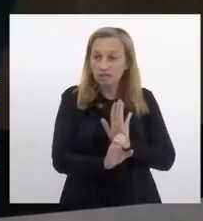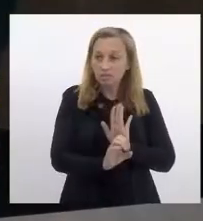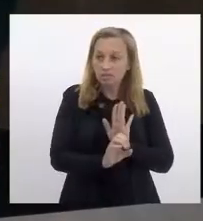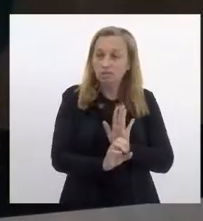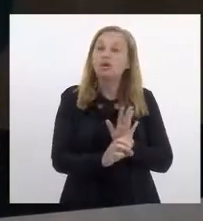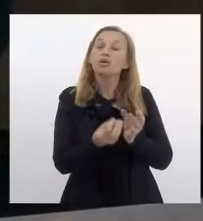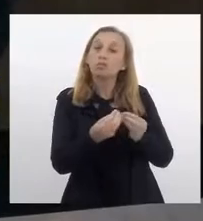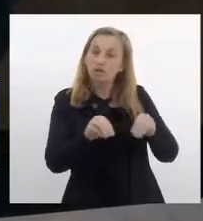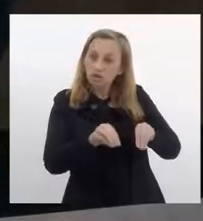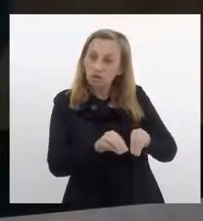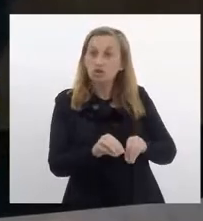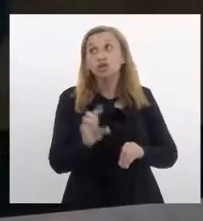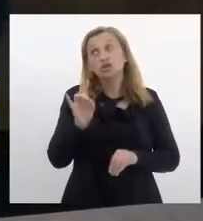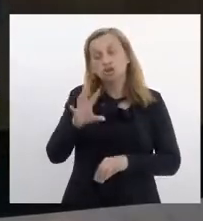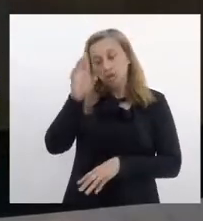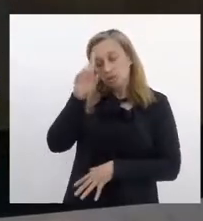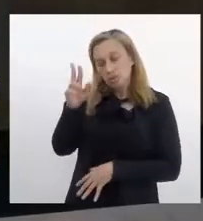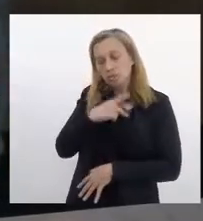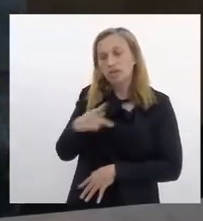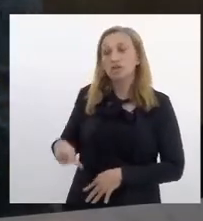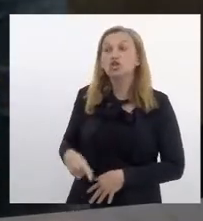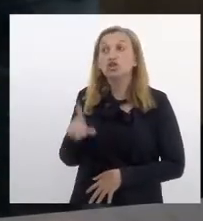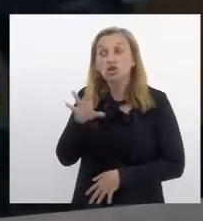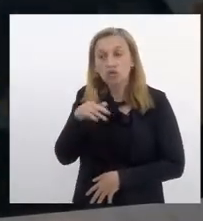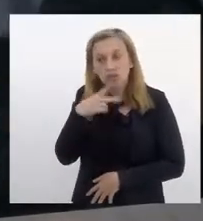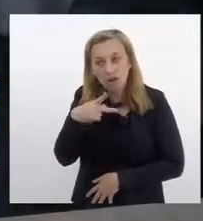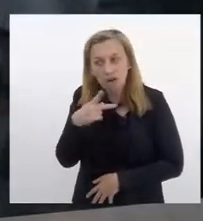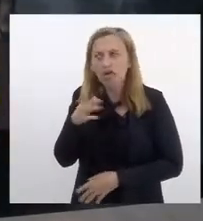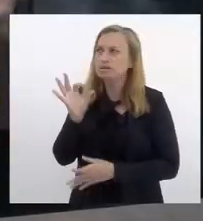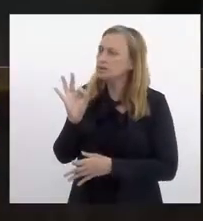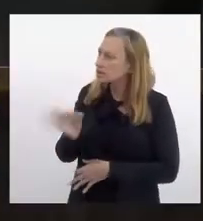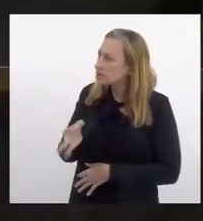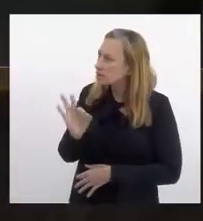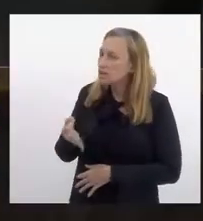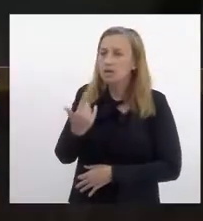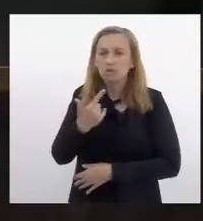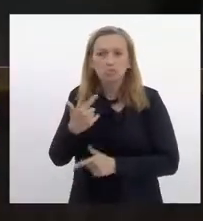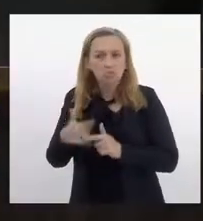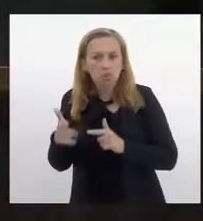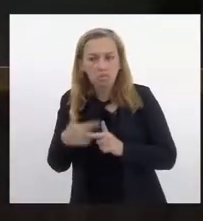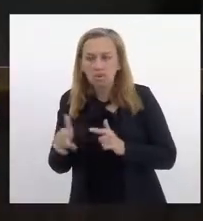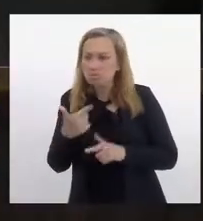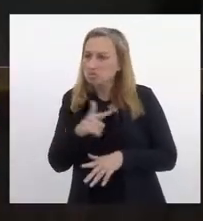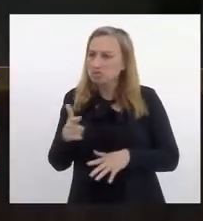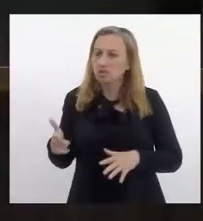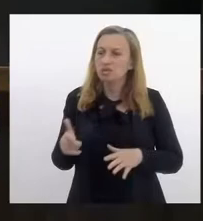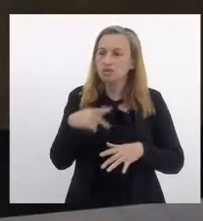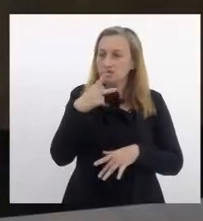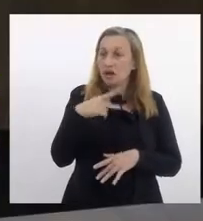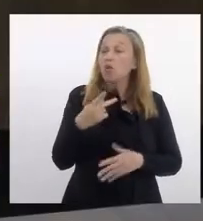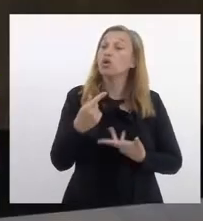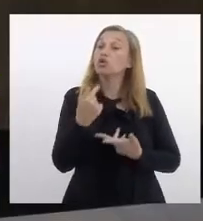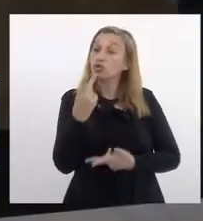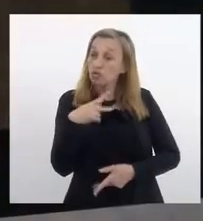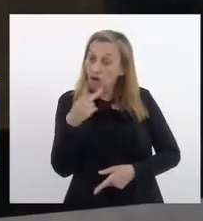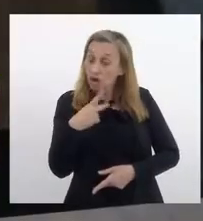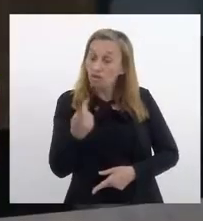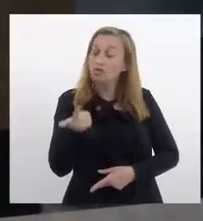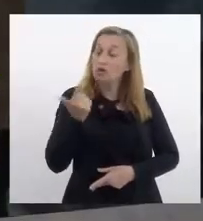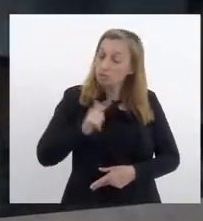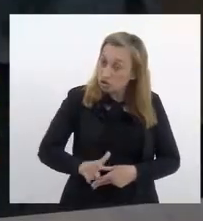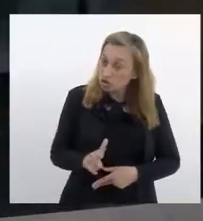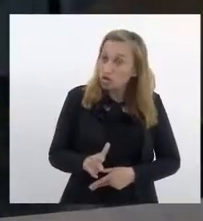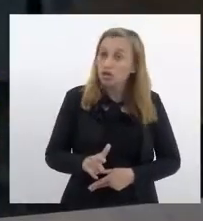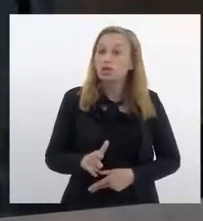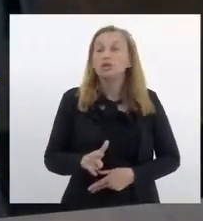isso. Senhor presidente, mas... eu só estou dizendo, Vossa Excelência tem razão, eu não tenho nenhum problema em falar isso. O que eu estou dizendo, eu vou repetir,